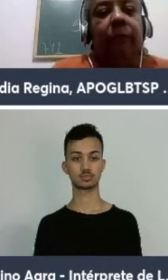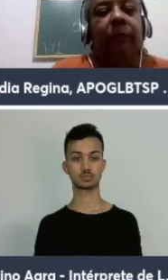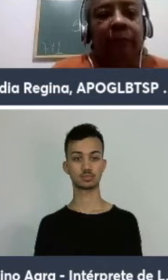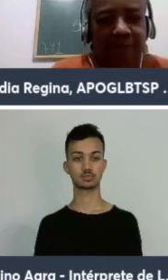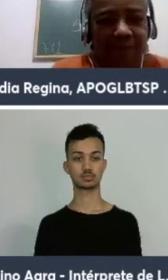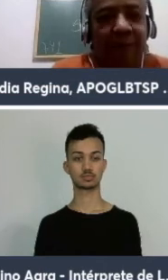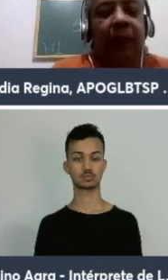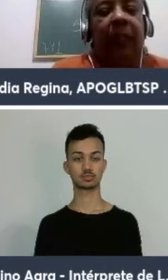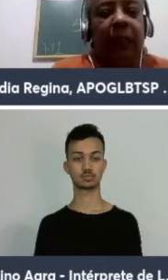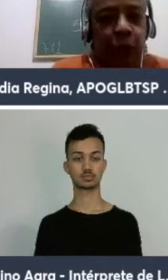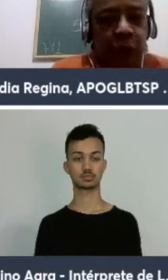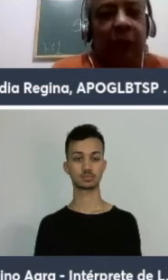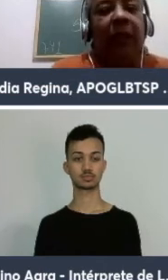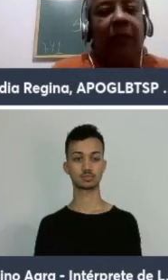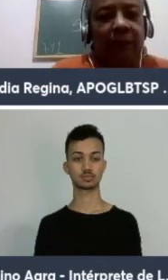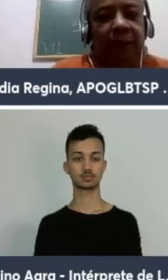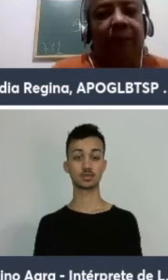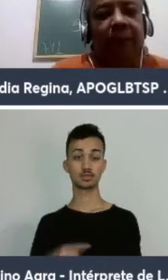temos guetos